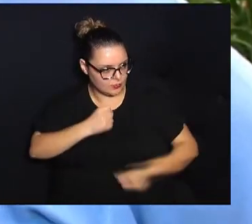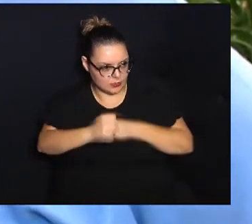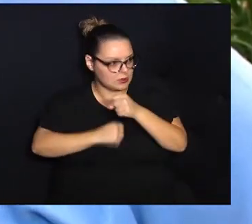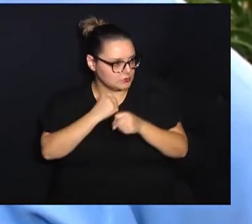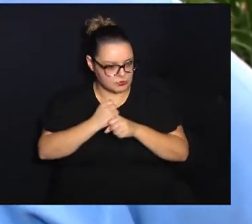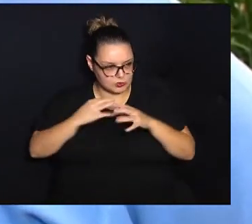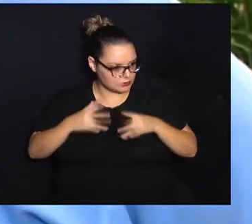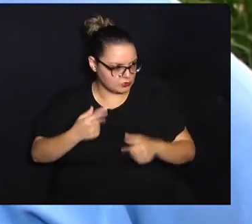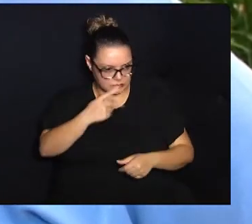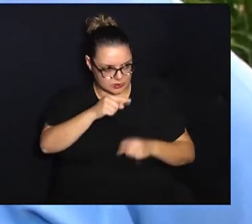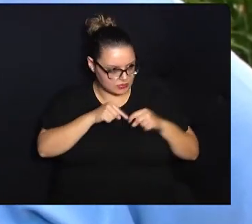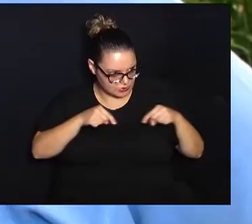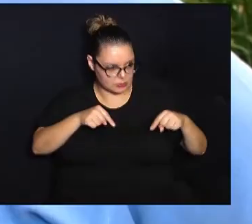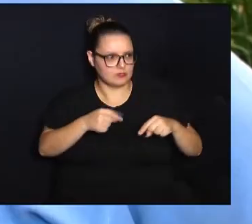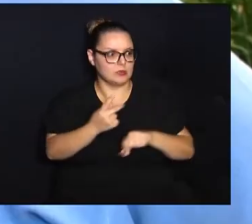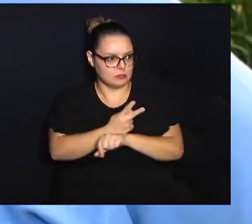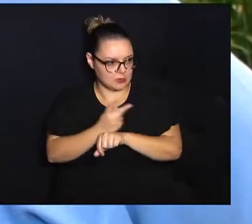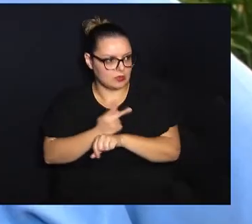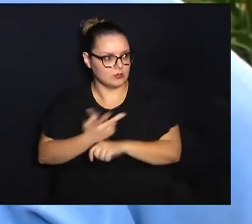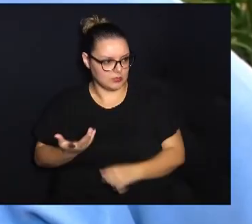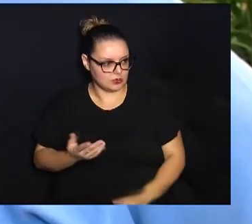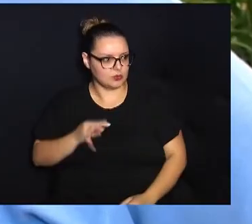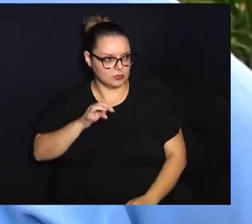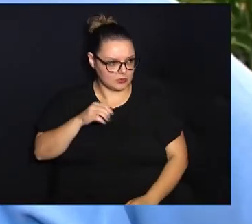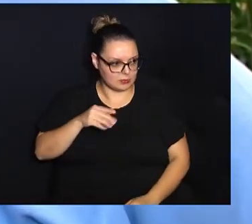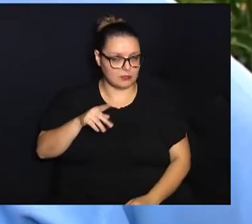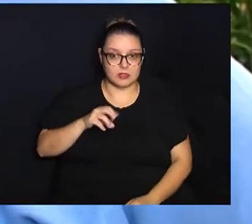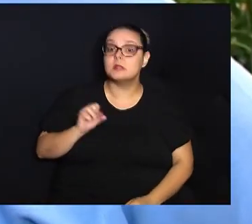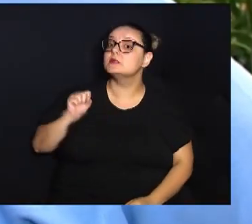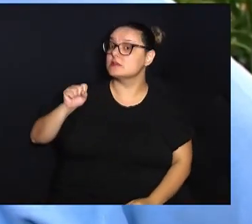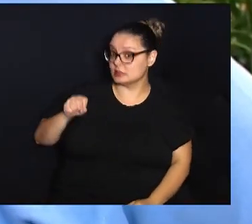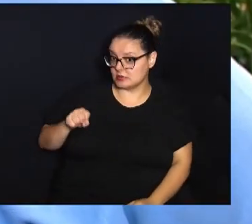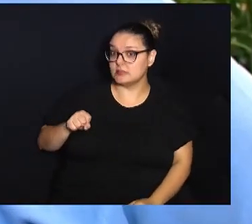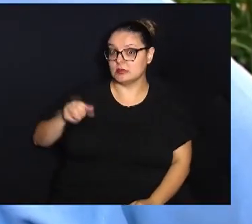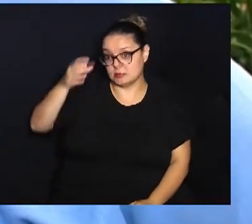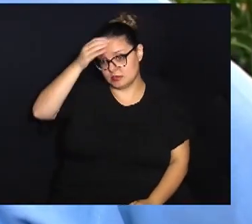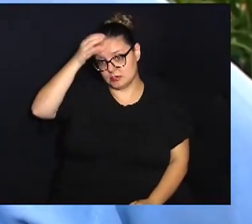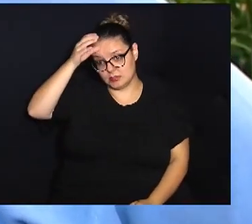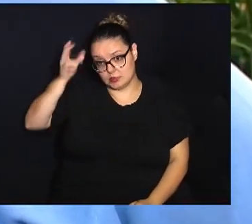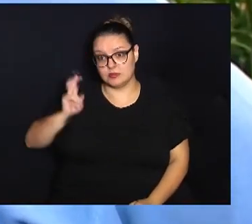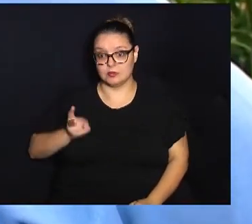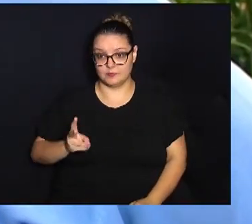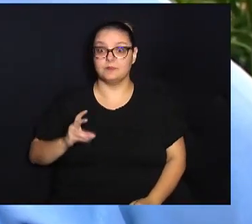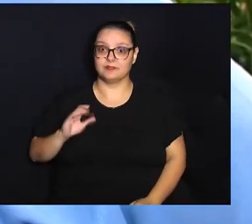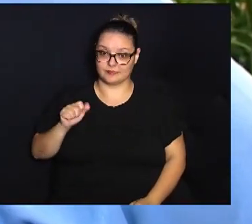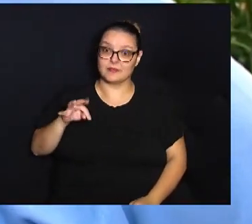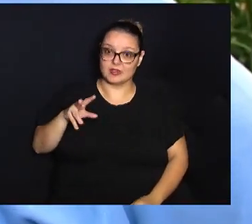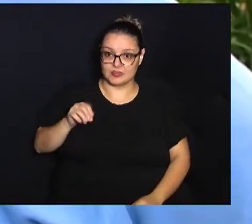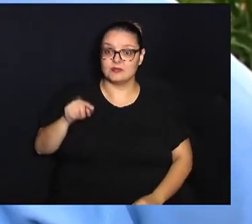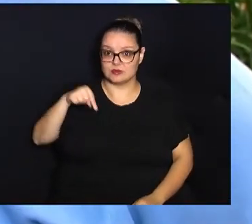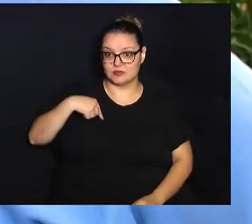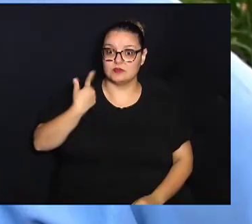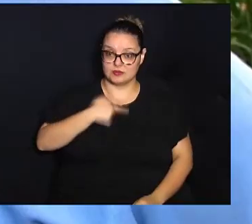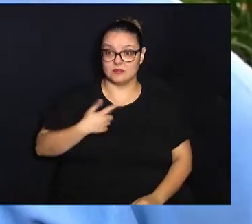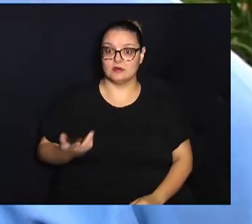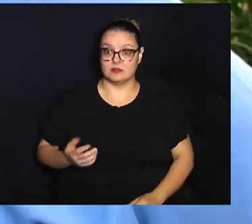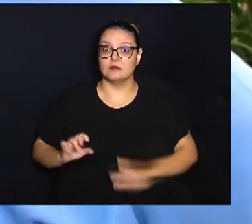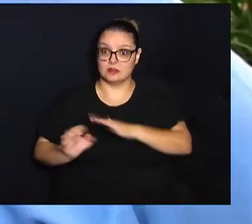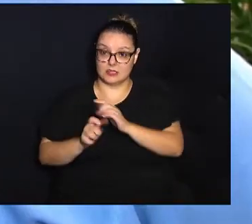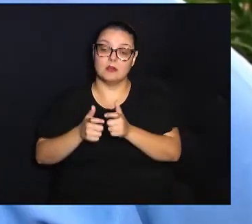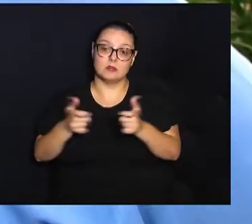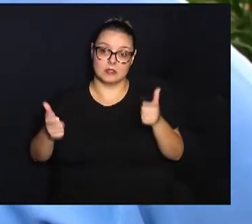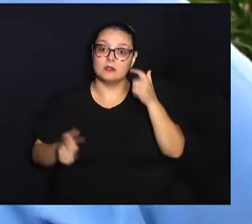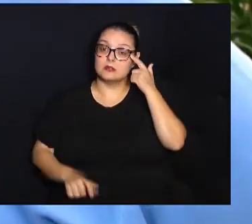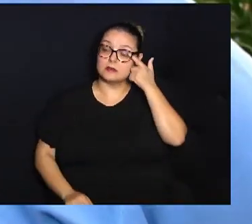inteiro, já na sua banca, para buscar os temperos? Sem dúvida, já são clientes cativos da gente aqui, né? Tem muitas empresas grandes também,